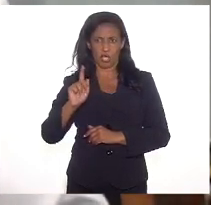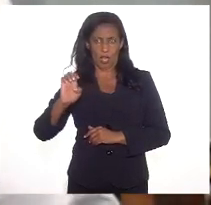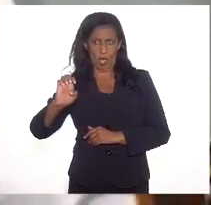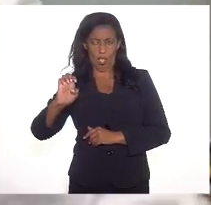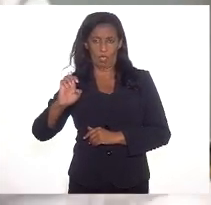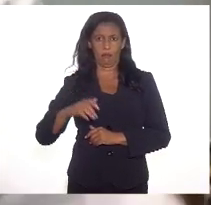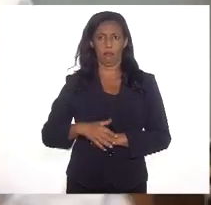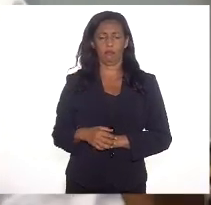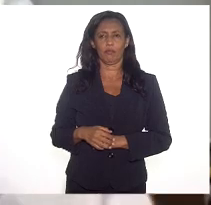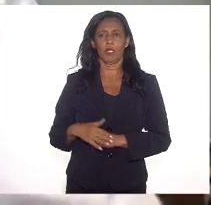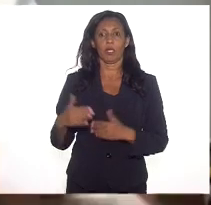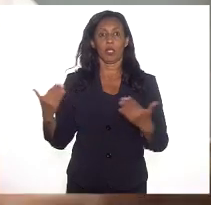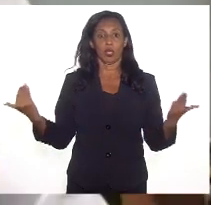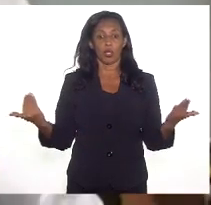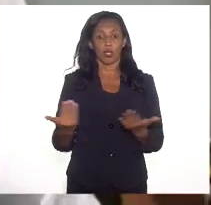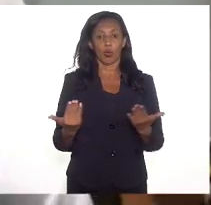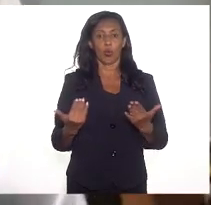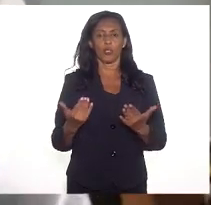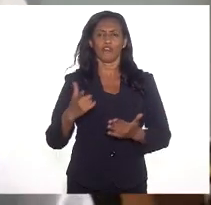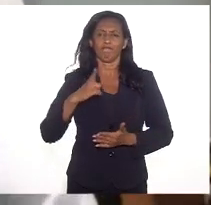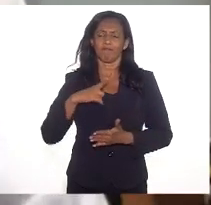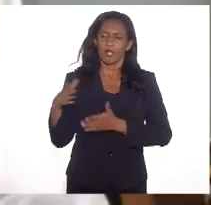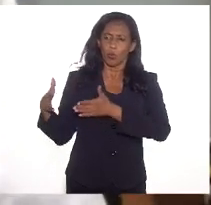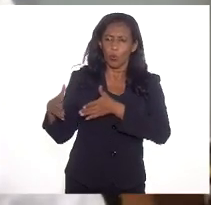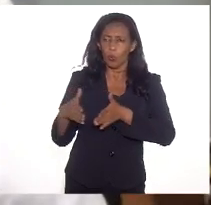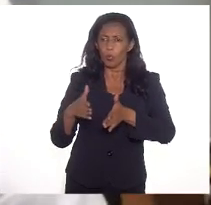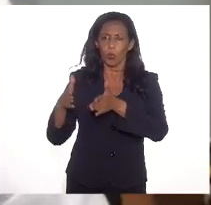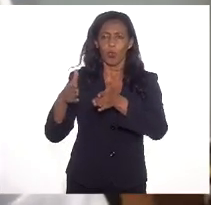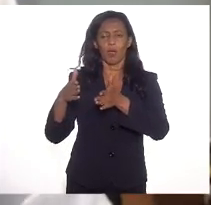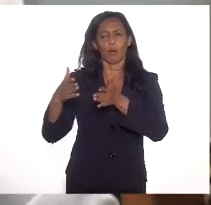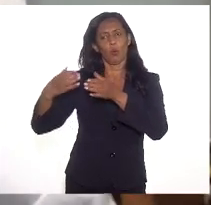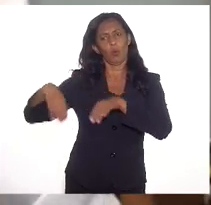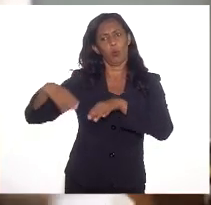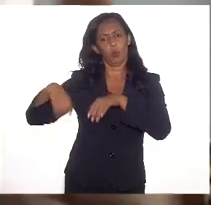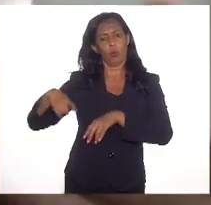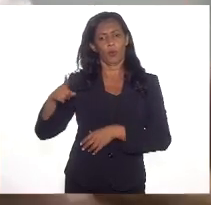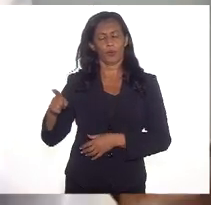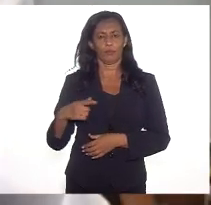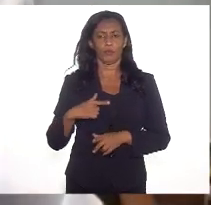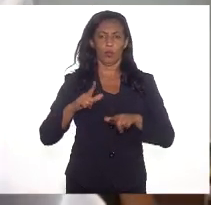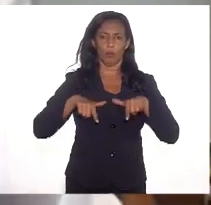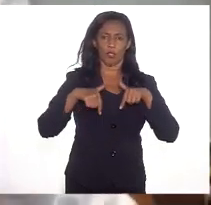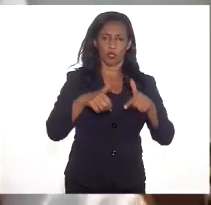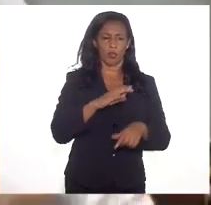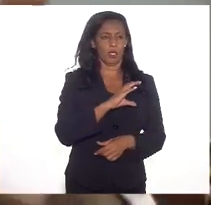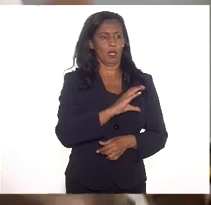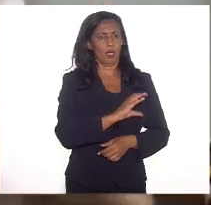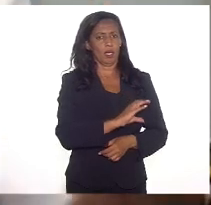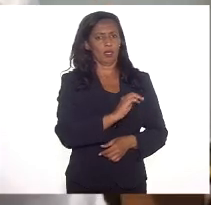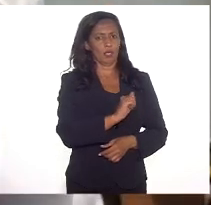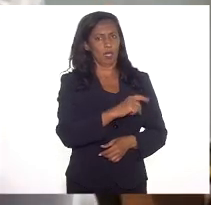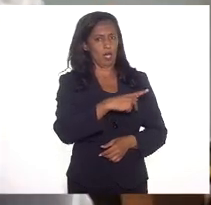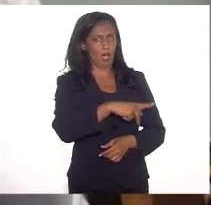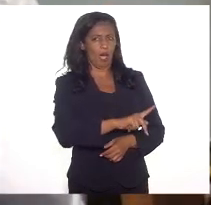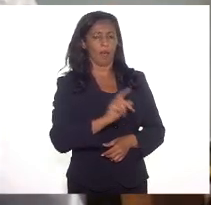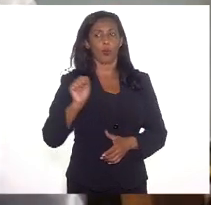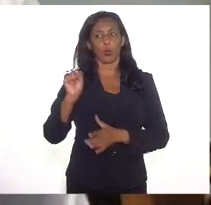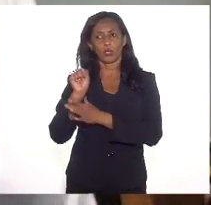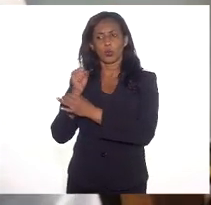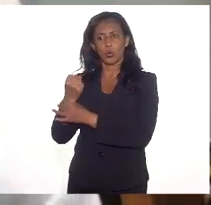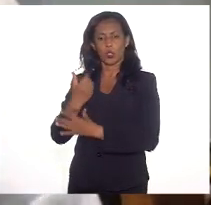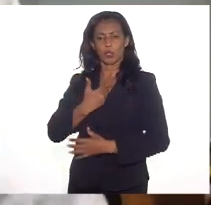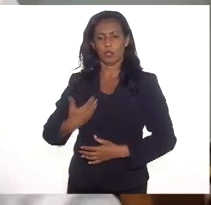um mar de esperança, uma tábua de salvação para esses concursos. Estamos agindo em relação à SEAP, a outros concursos da segurança